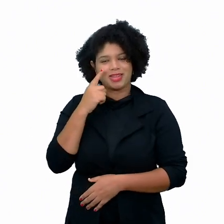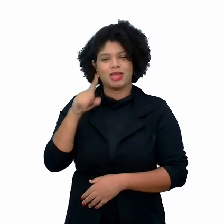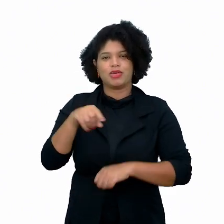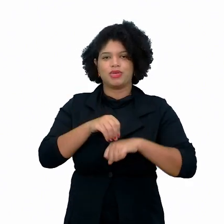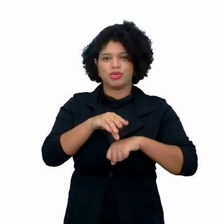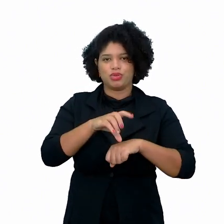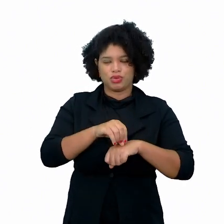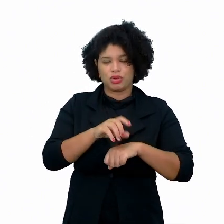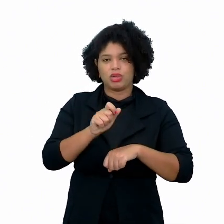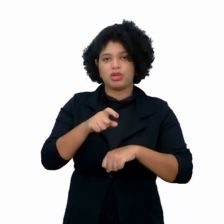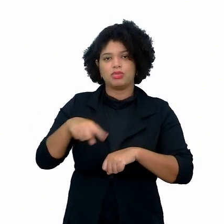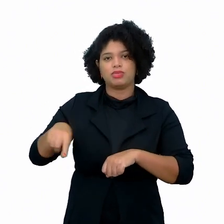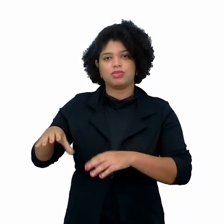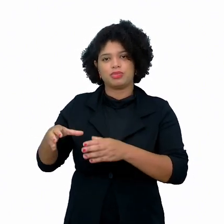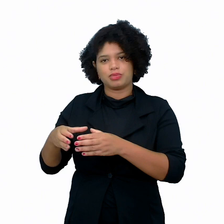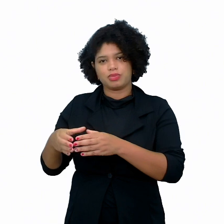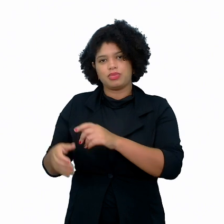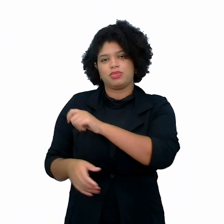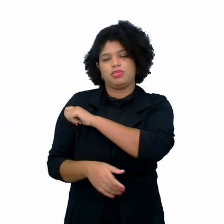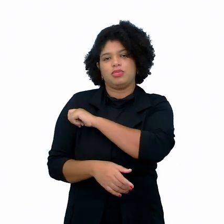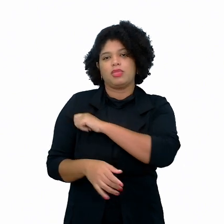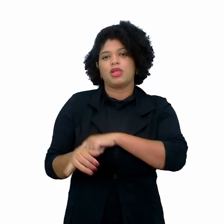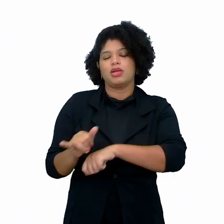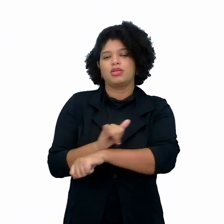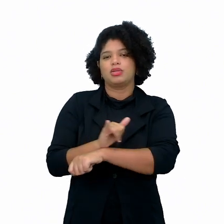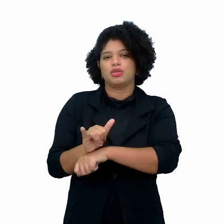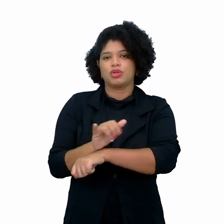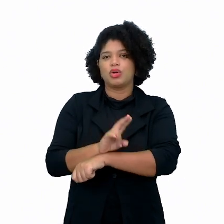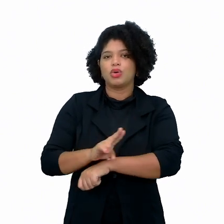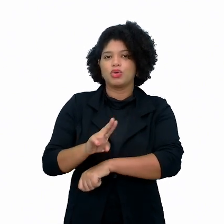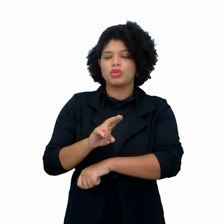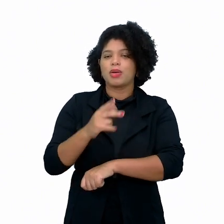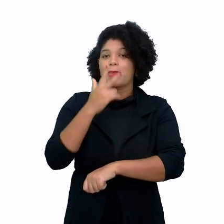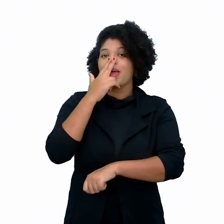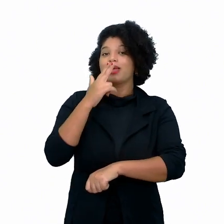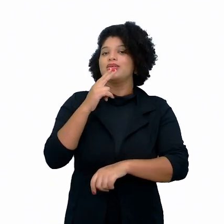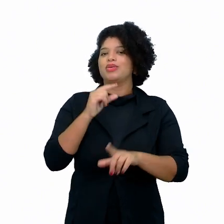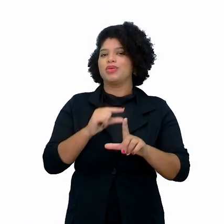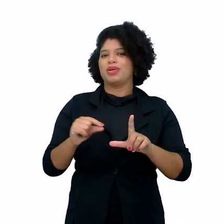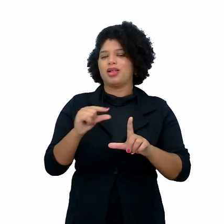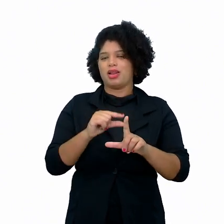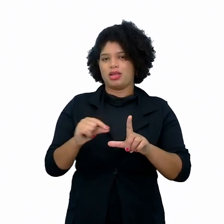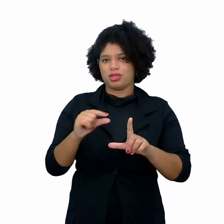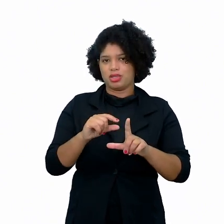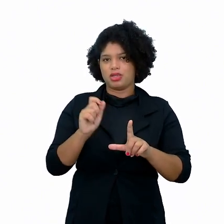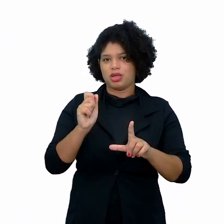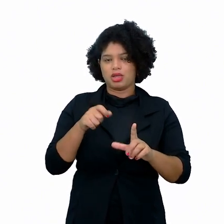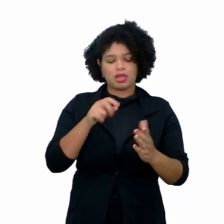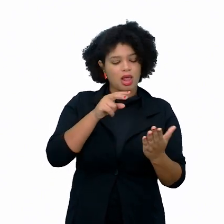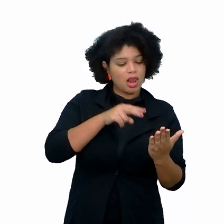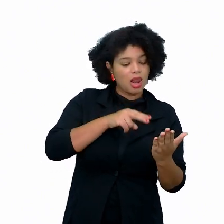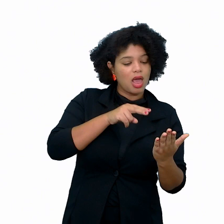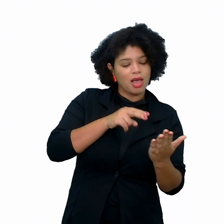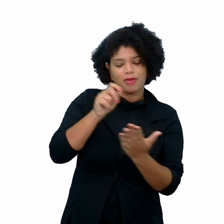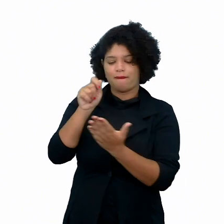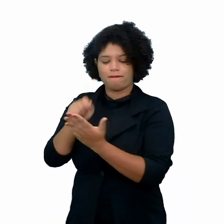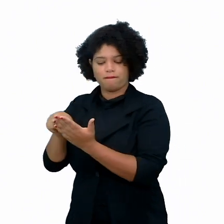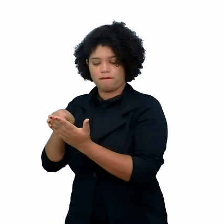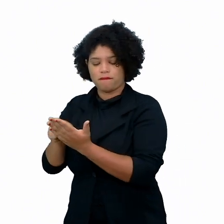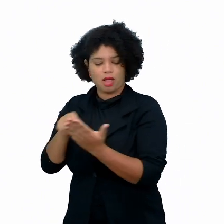ali com as crianças uma estratégia que serve de legenda na hora dela transcrever a informação para a ficha técnica.